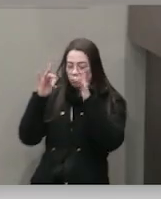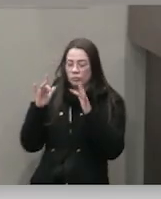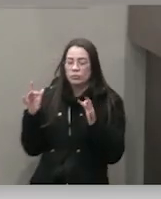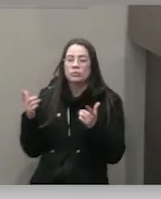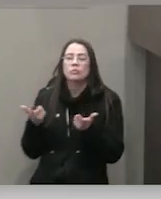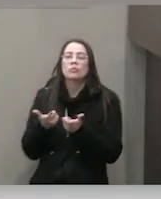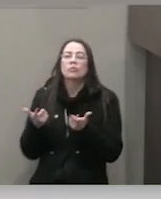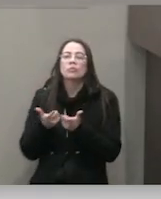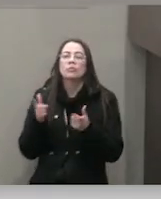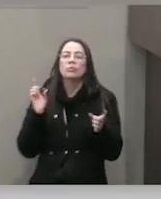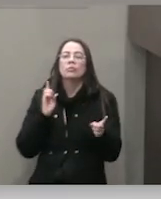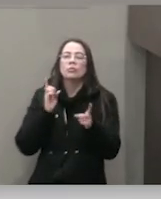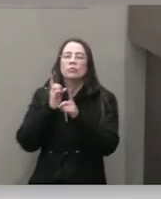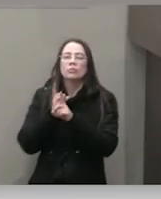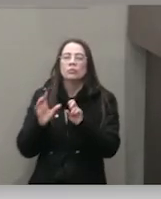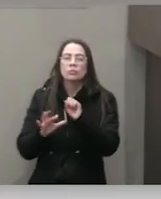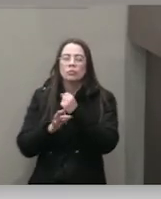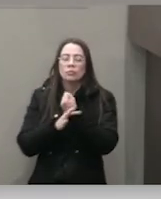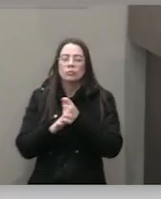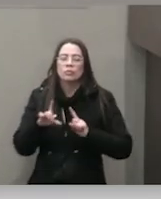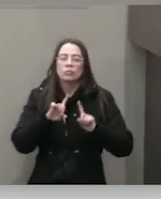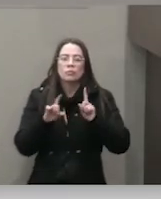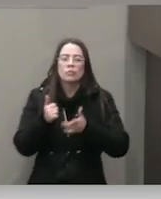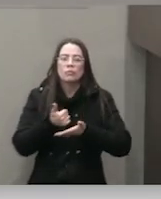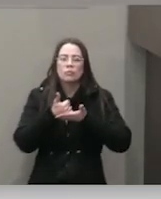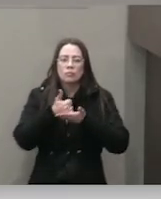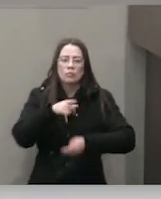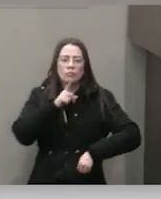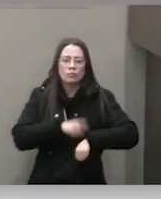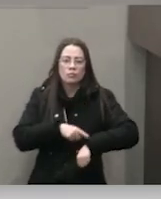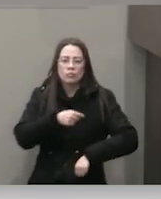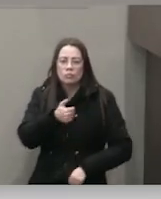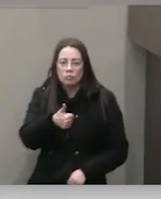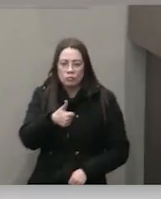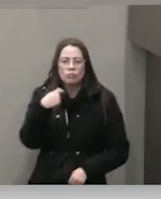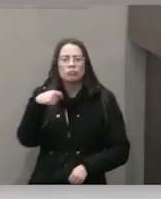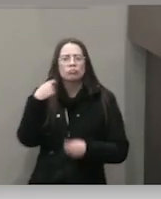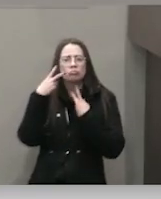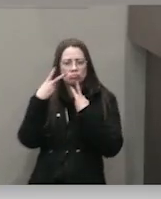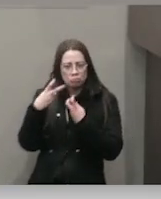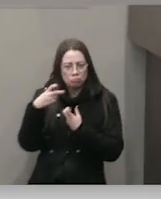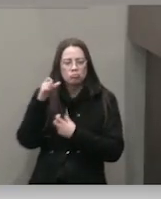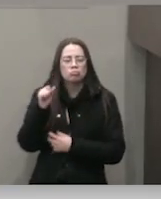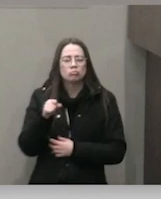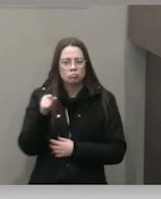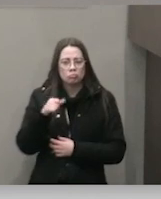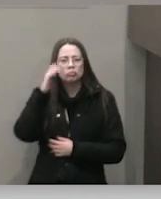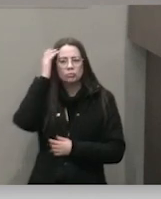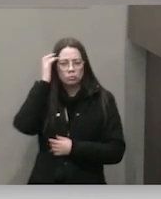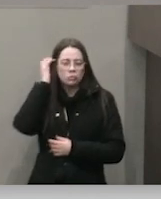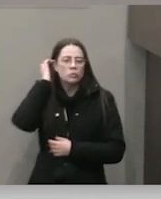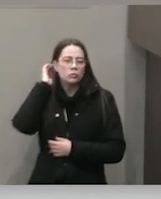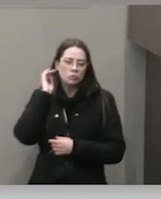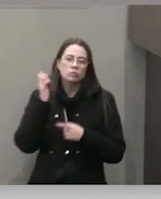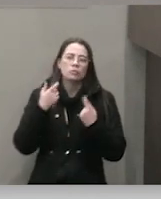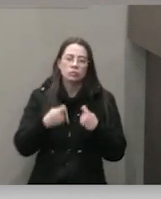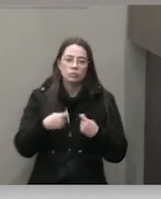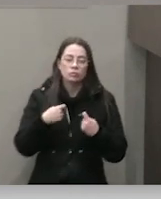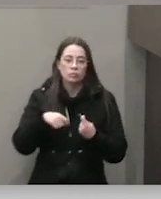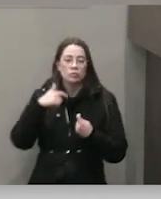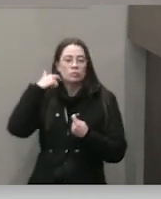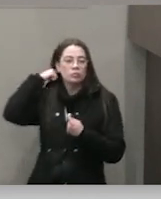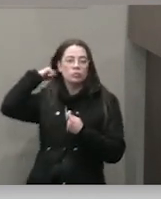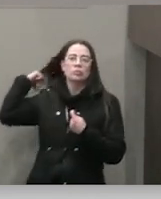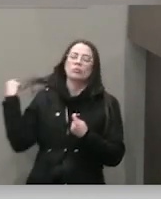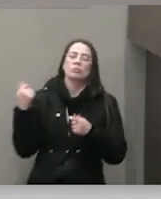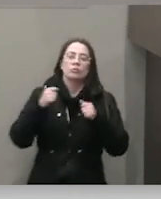ou quando precisam de algum apoio imediato. E isso tem que ser reconhecido por essa casa. E isso tem que ser reconhecido